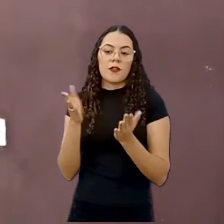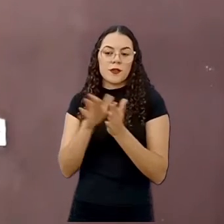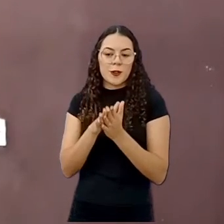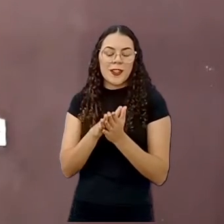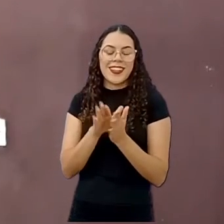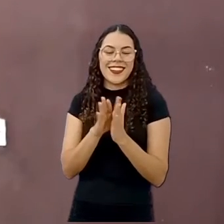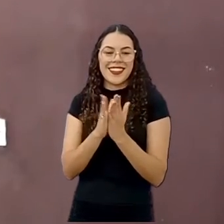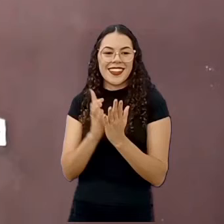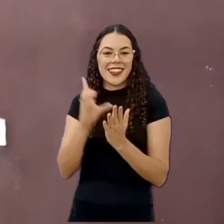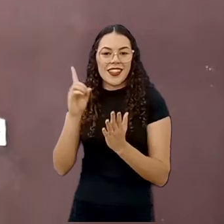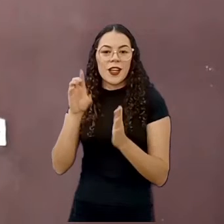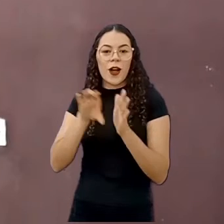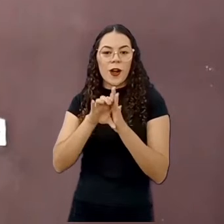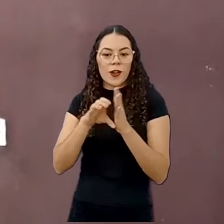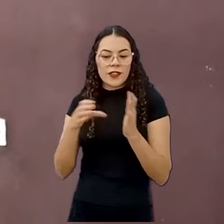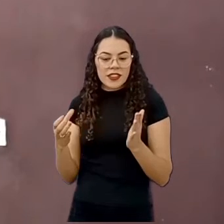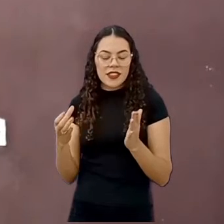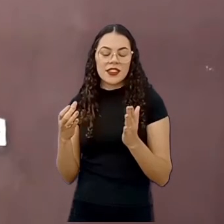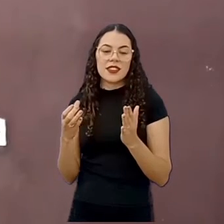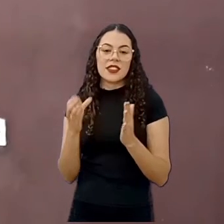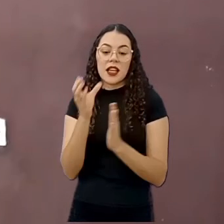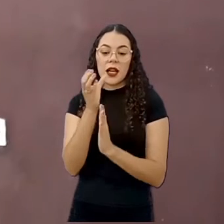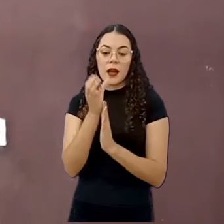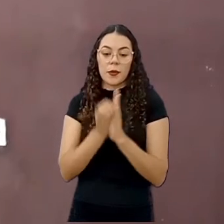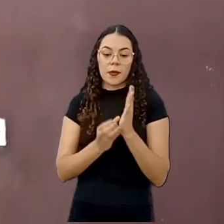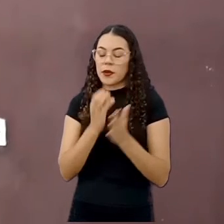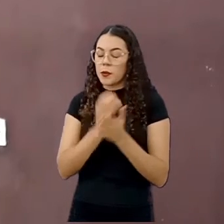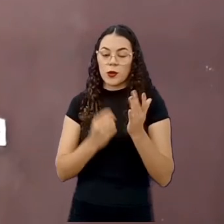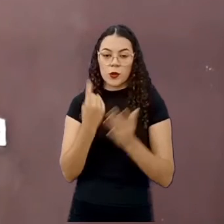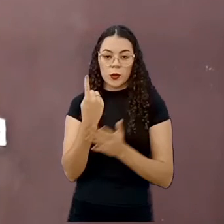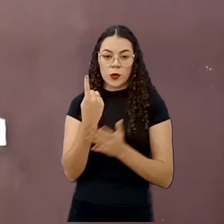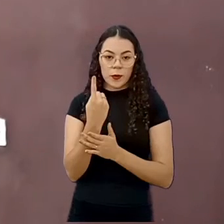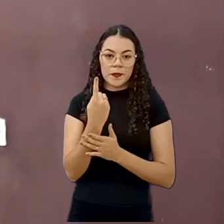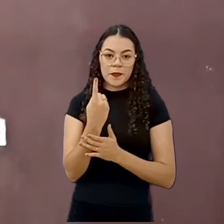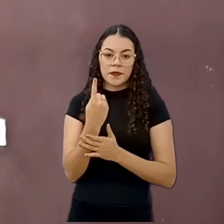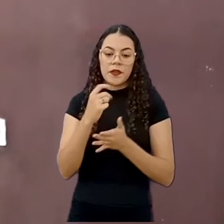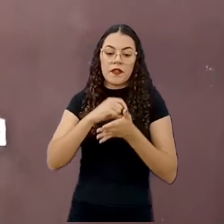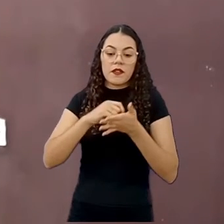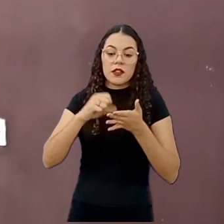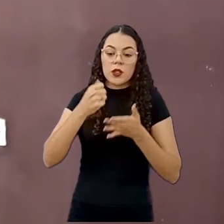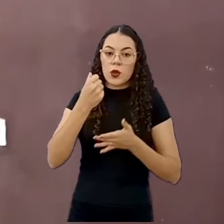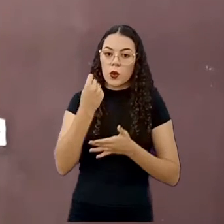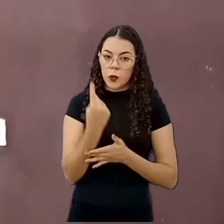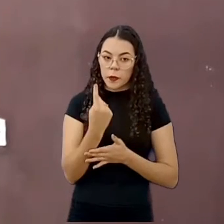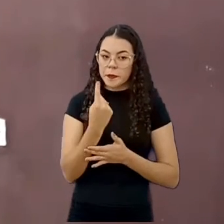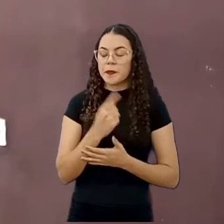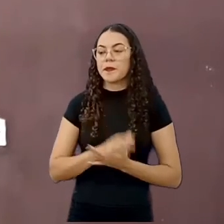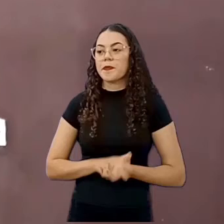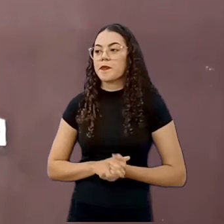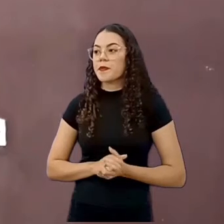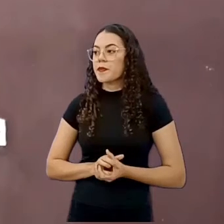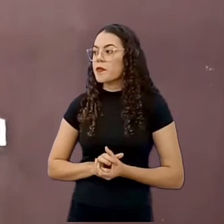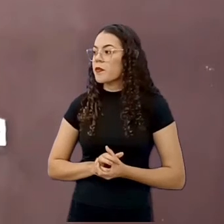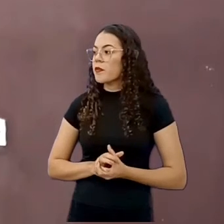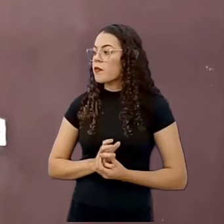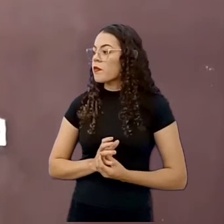fechou. Lá em Colossenses, capítulo 1, versículo 1.